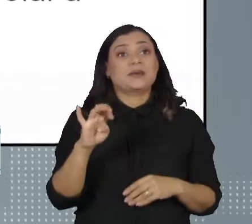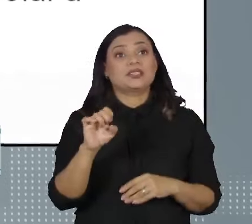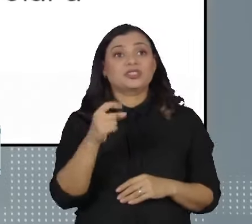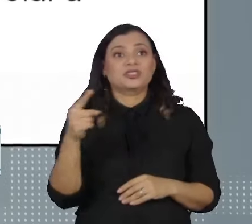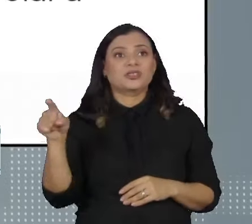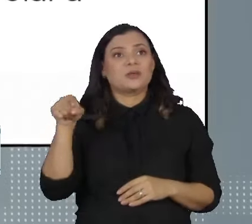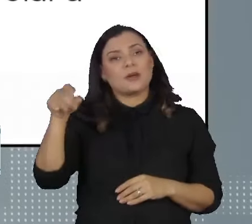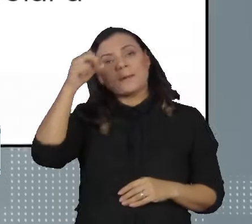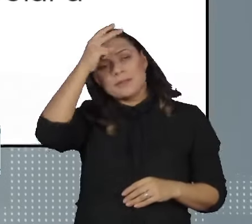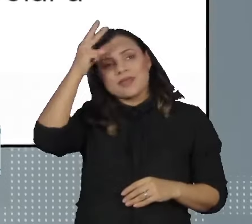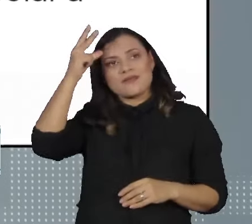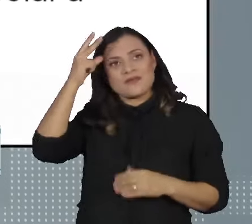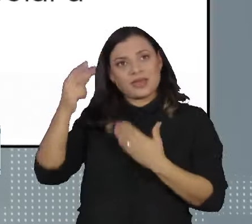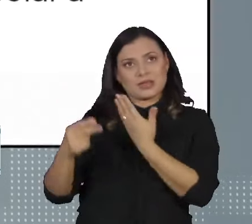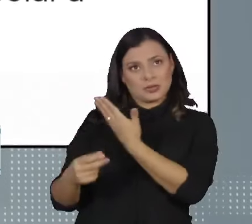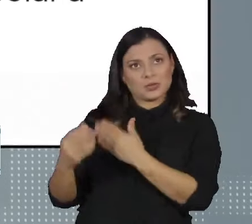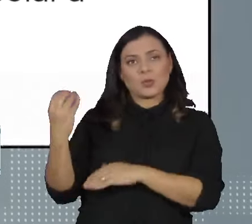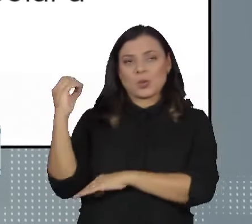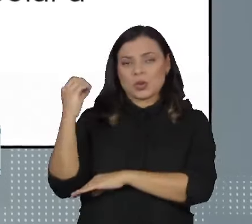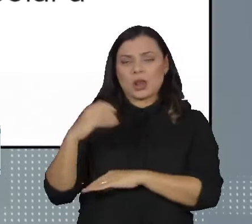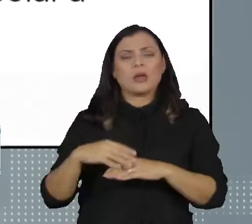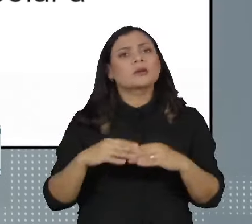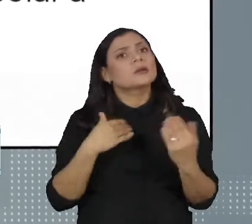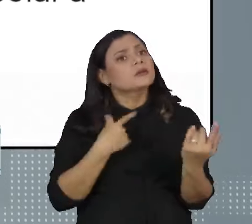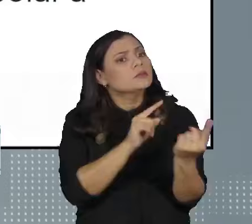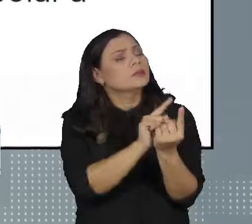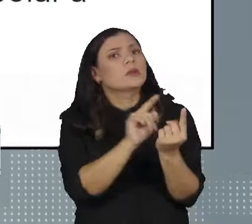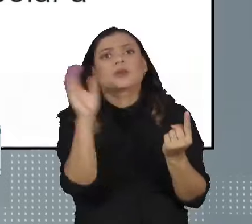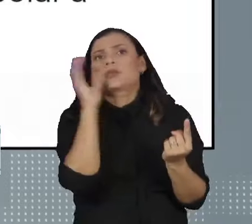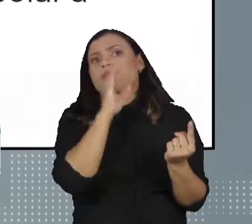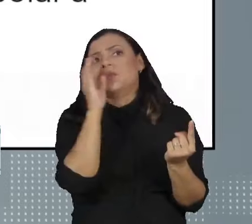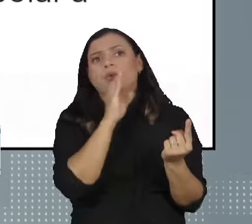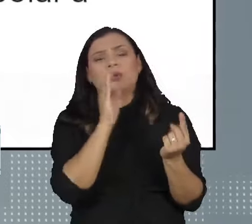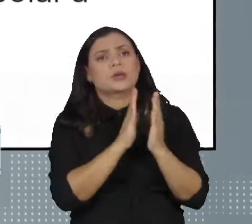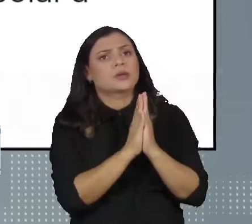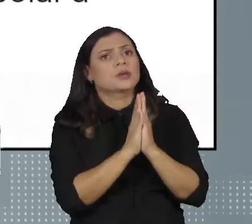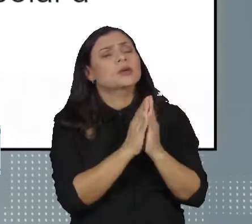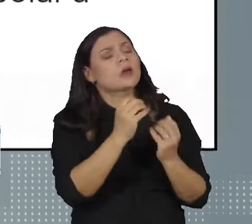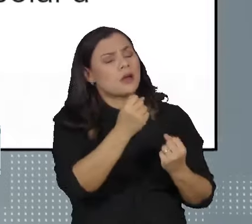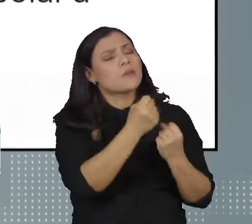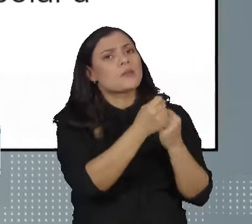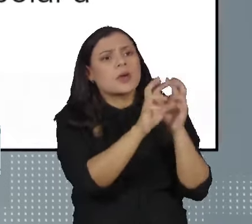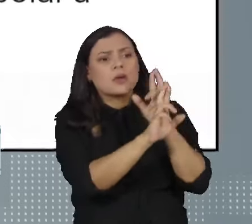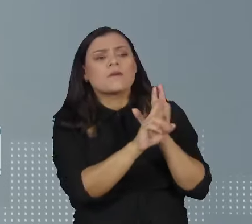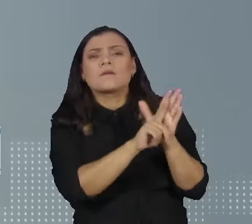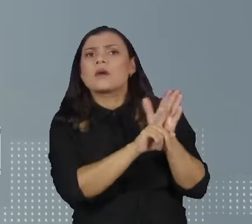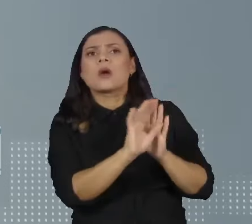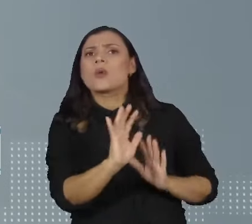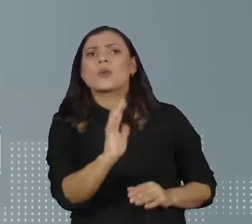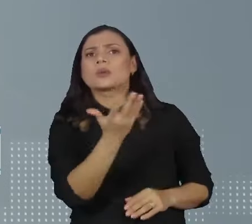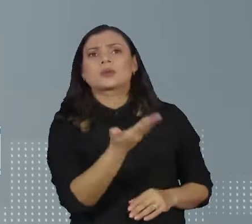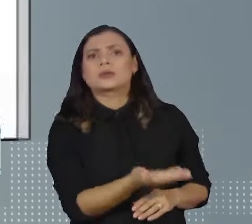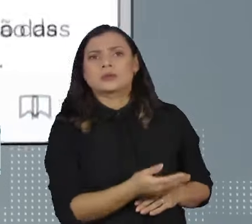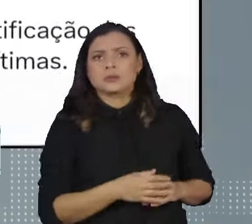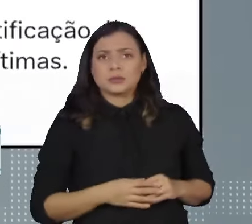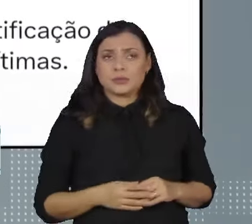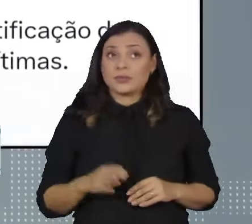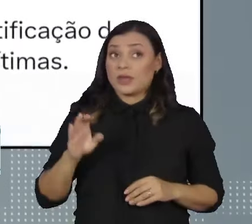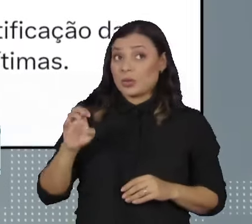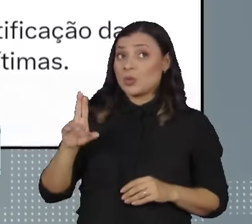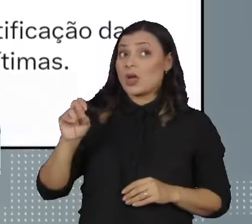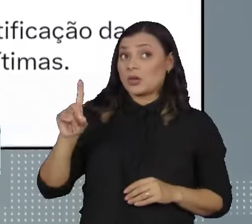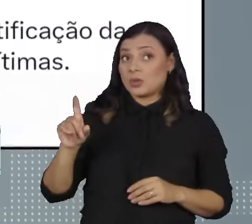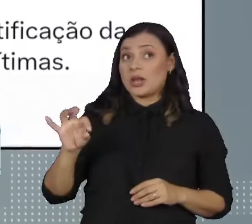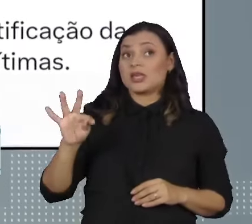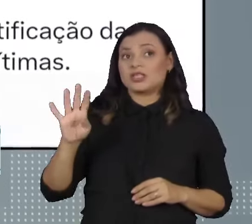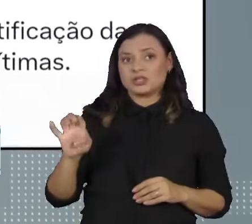Porto Alegre, disse que prioriza o atendimento dos resgatados e que irá apoiar as investigações. Eduardo Leite, governador do